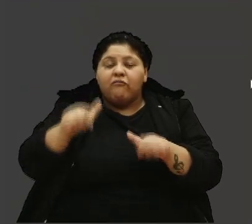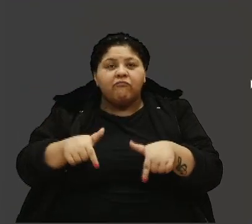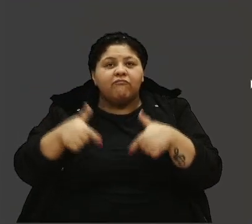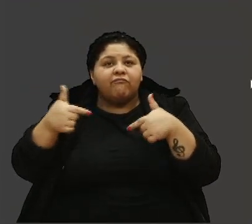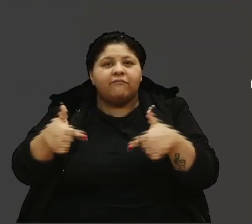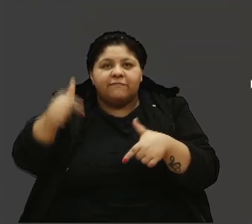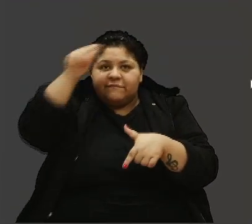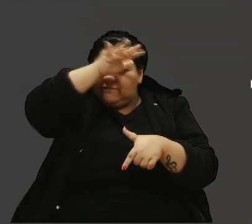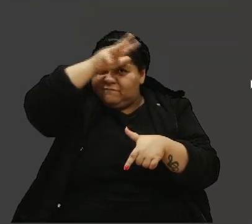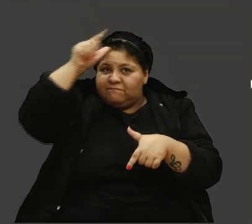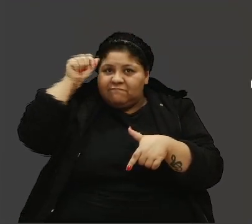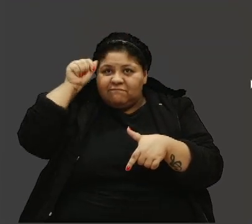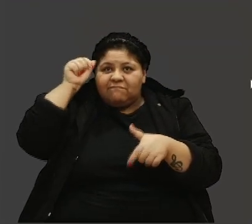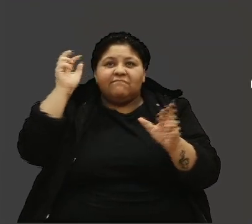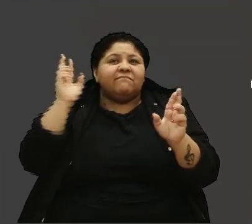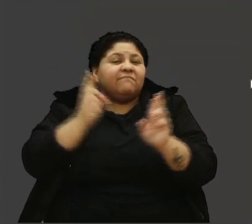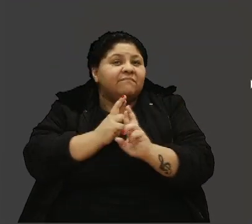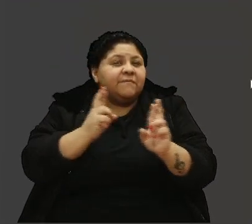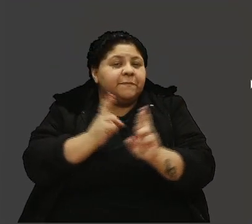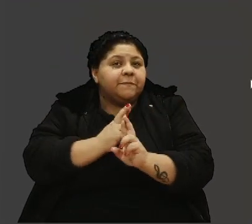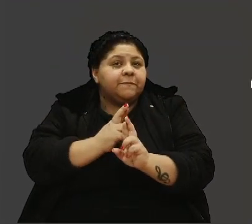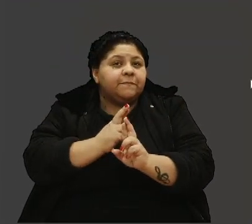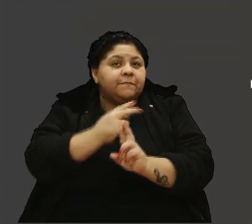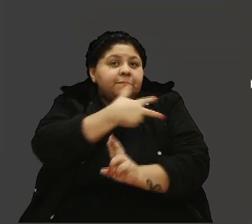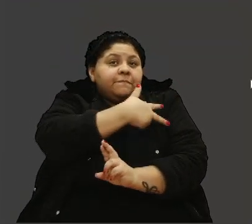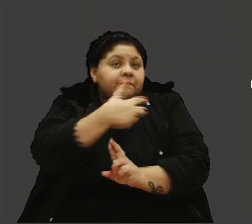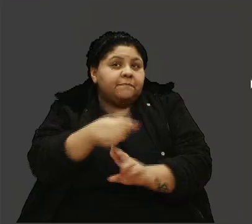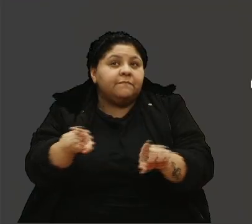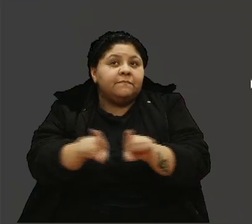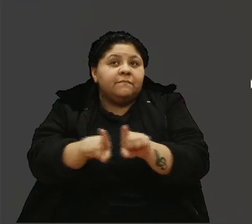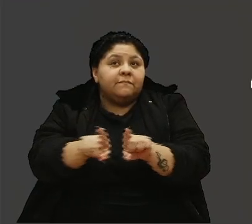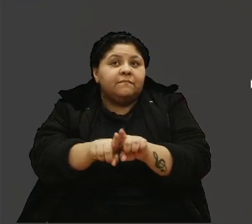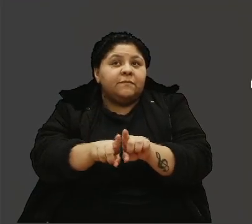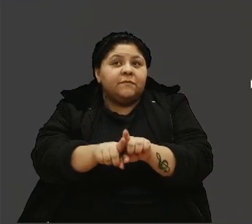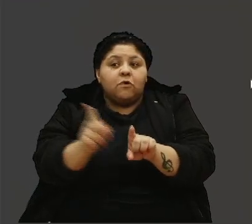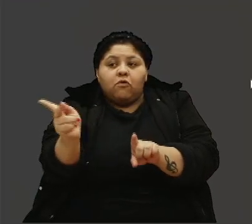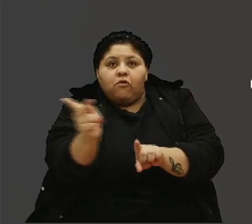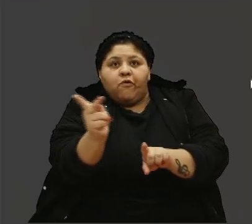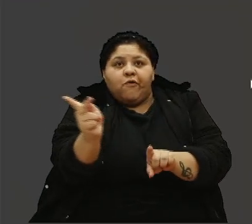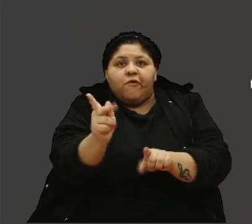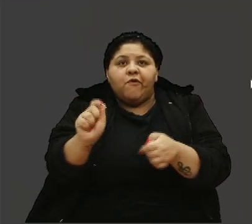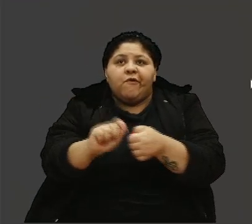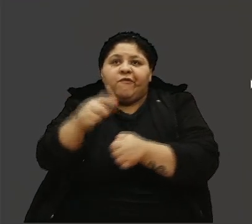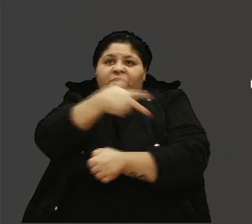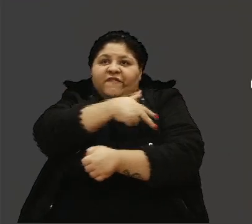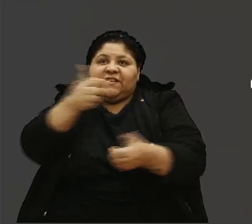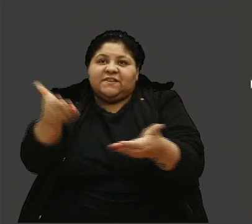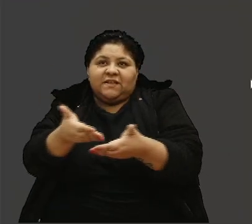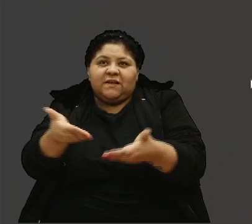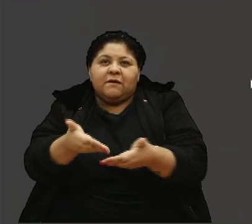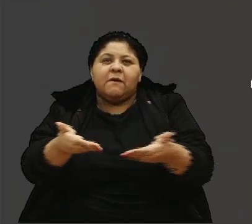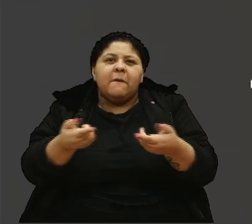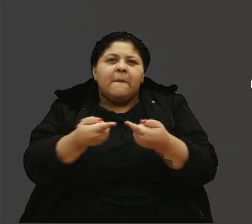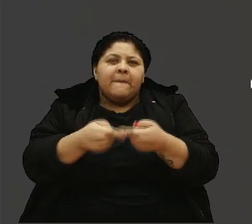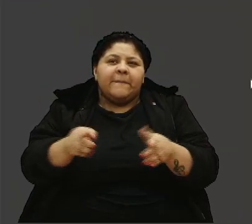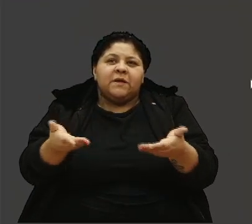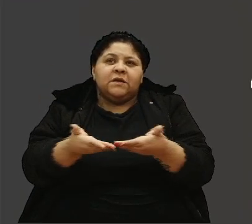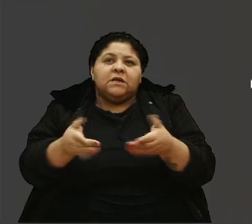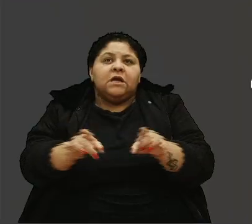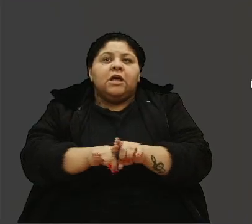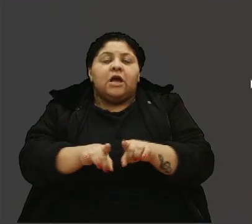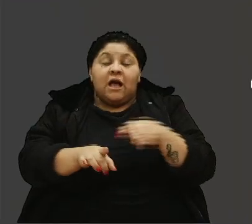do município em relação à cobertura vacinal. Inclusive, o David e o Rafael farão as vacinas agora. Mas vou deixar a parte técnica, então,